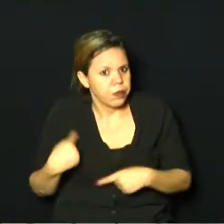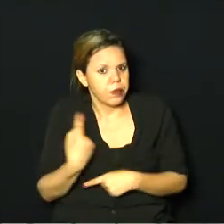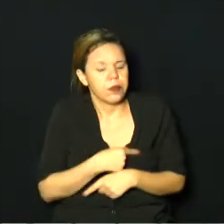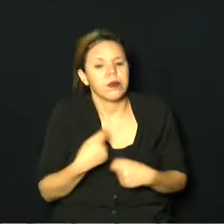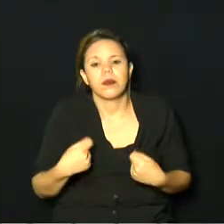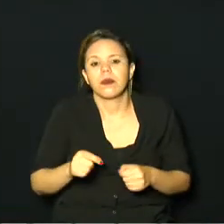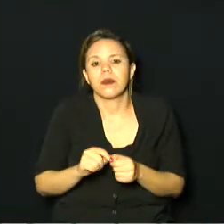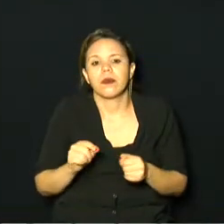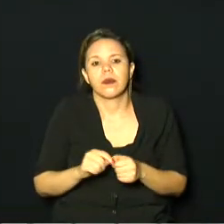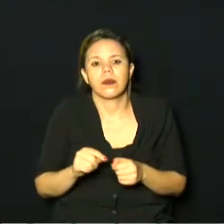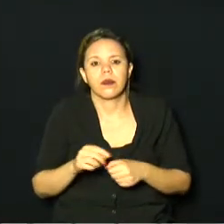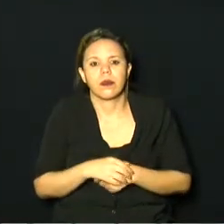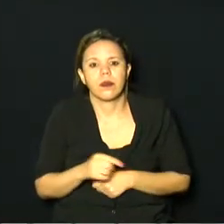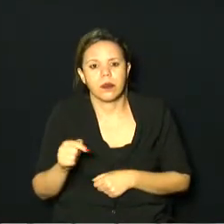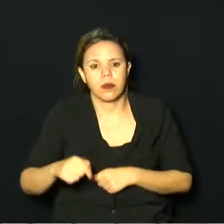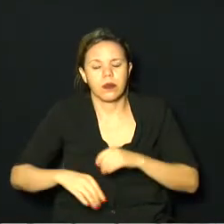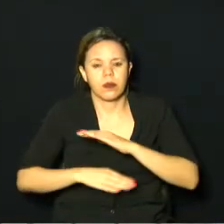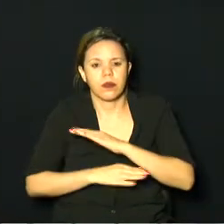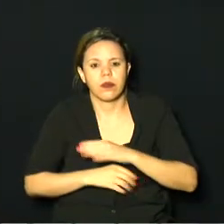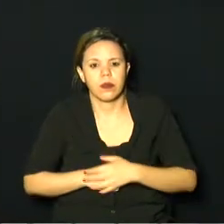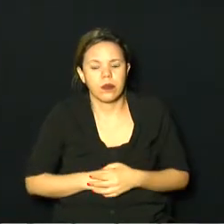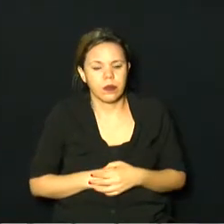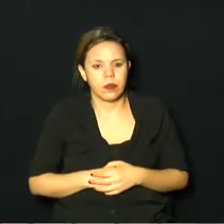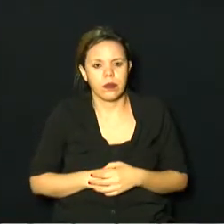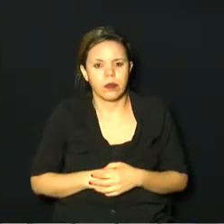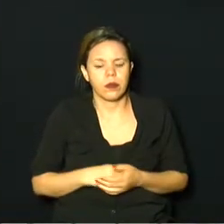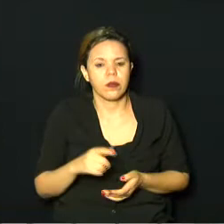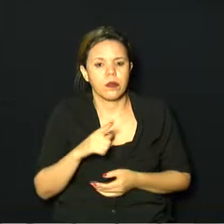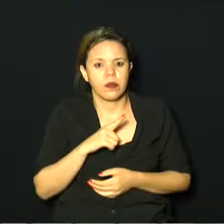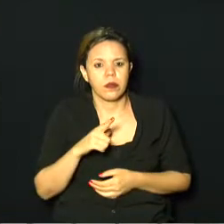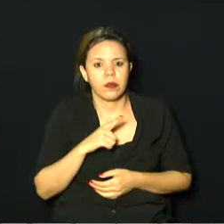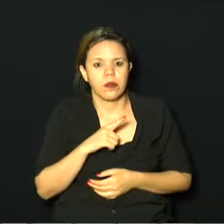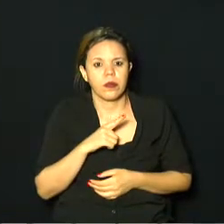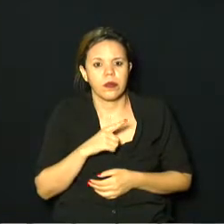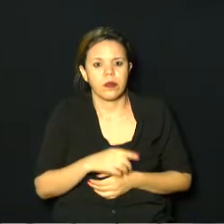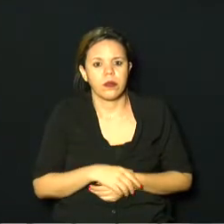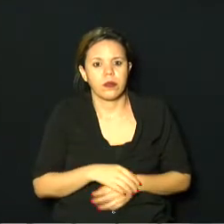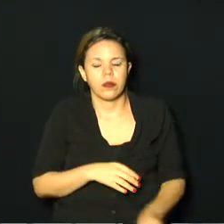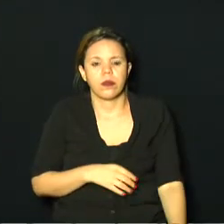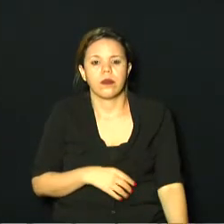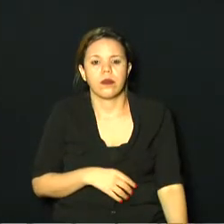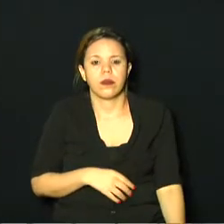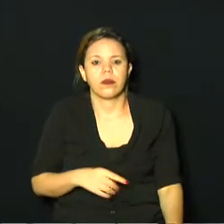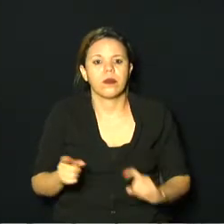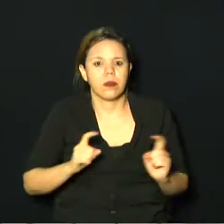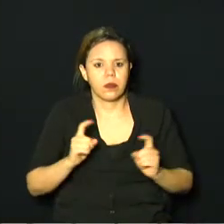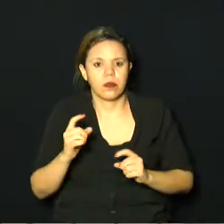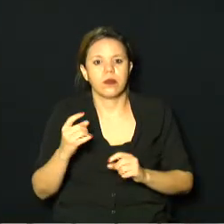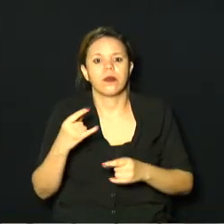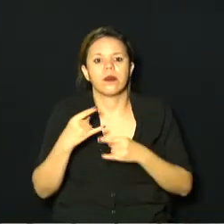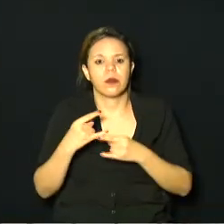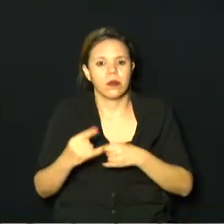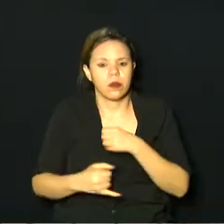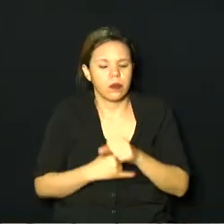precisamos fazer aqui na Câmara Municipal. Nós estamos tendo sessão remota aqui na Câmara Municipal todas